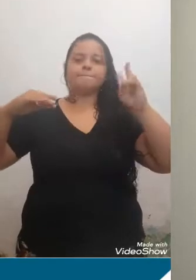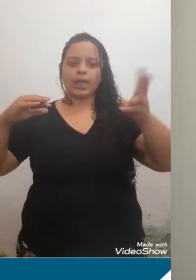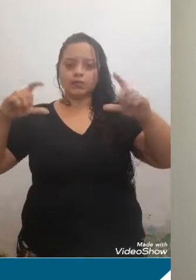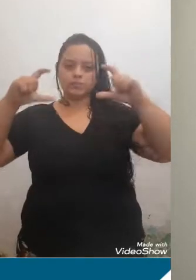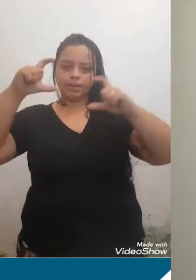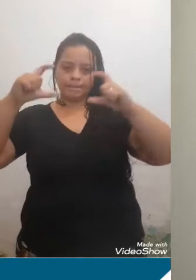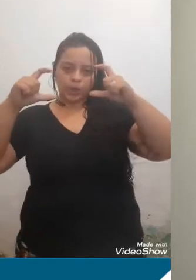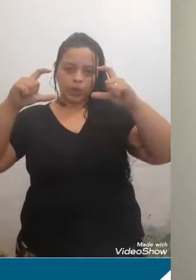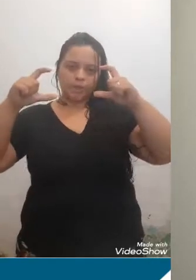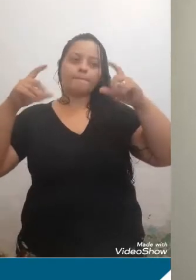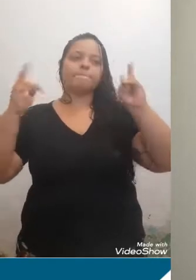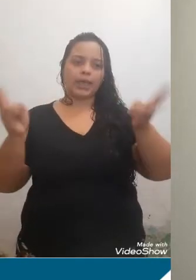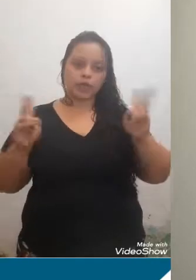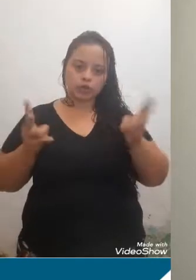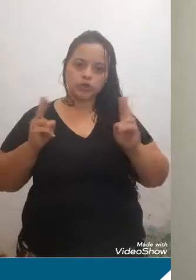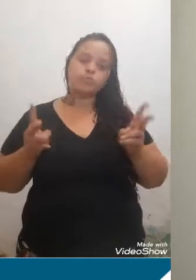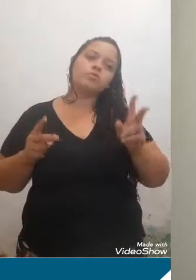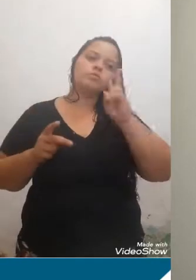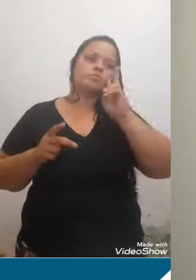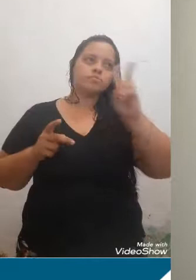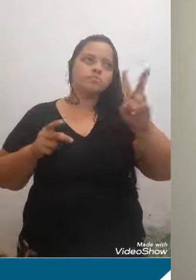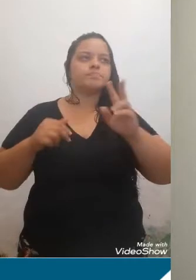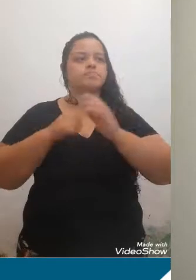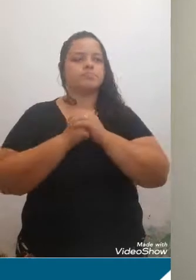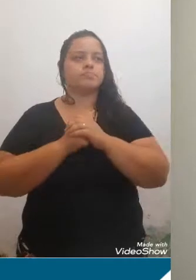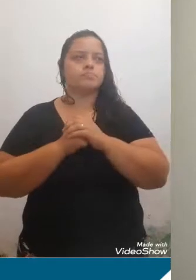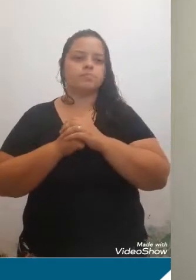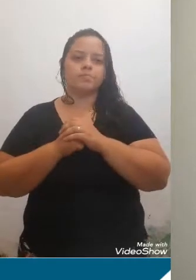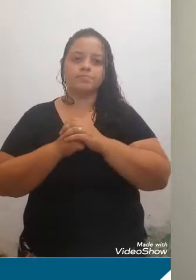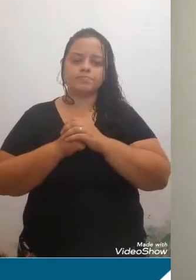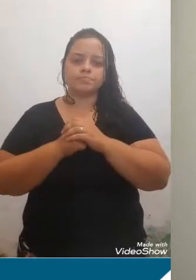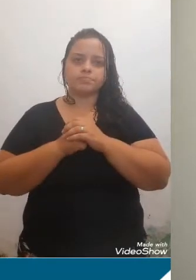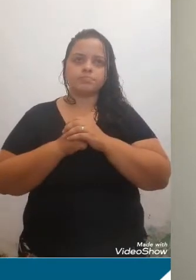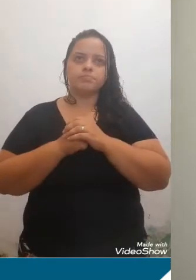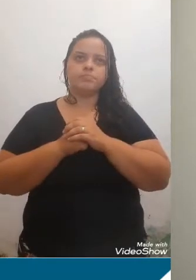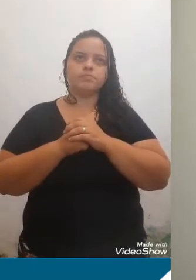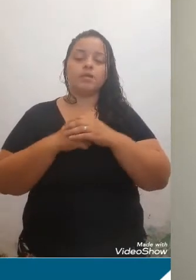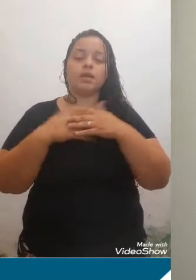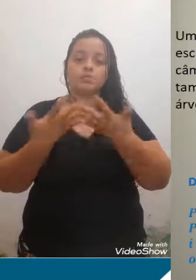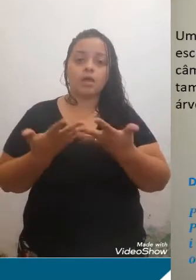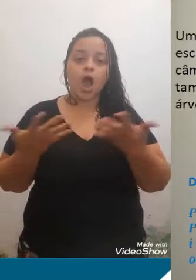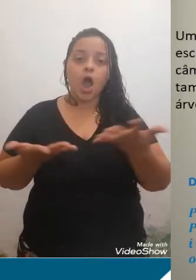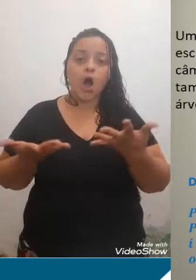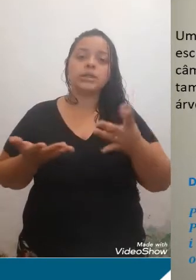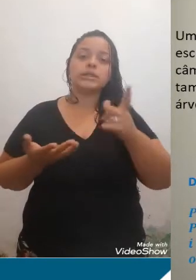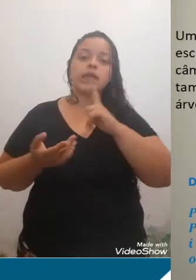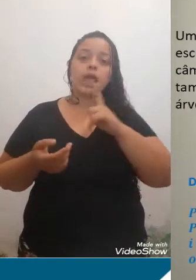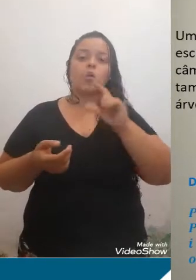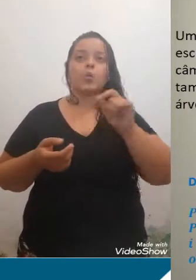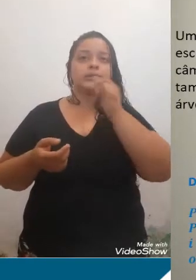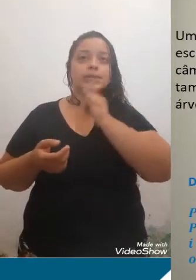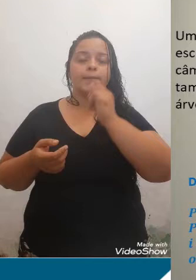tanto o objeto quanto a imagem, estão aí no mesmo tamanho, beleza? E aí